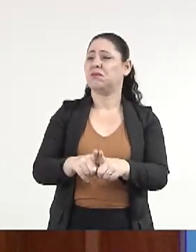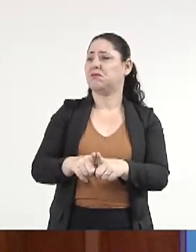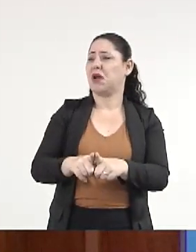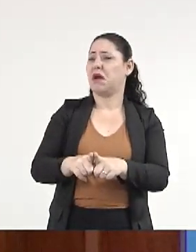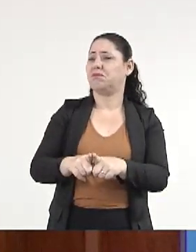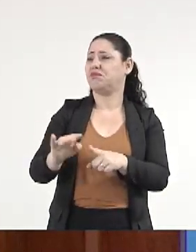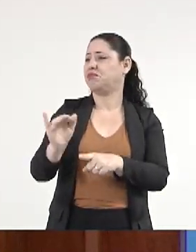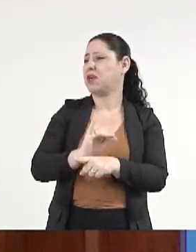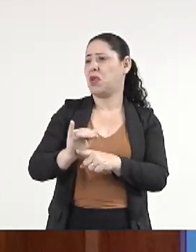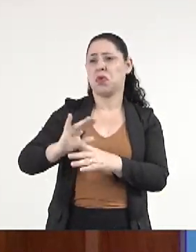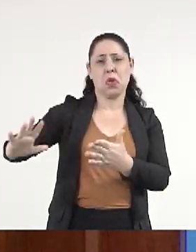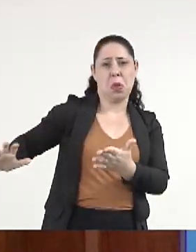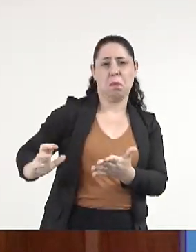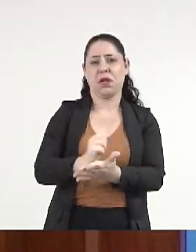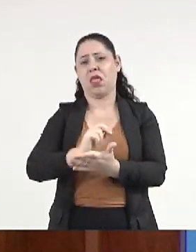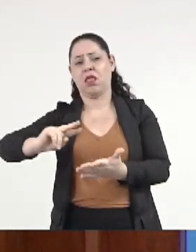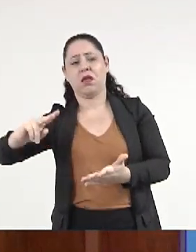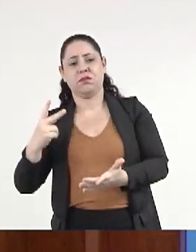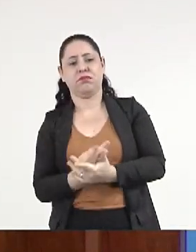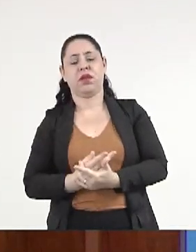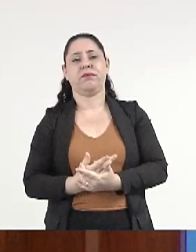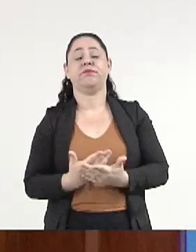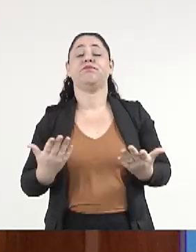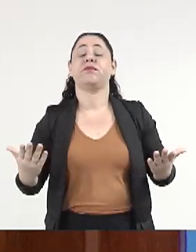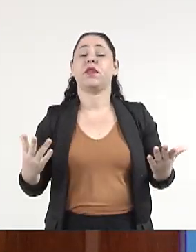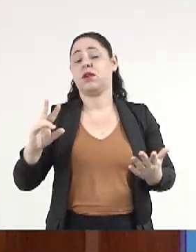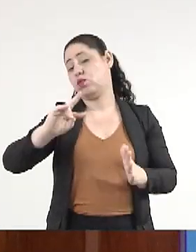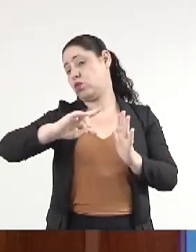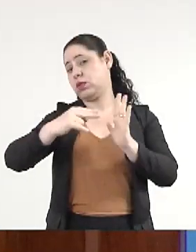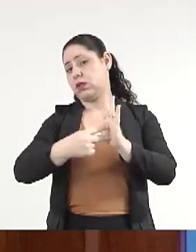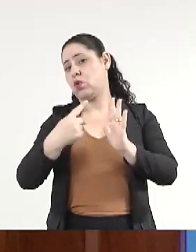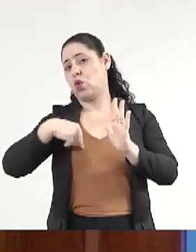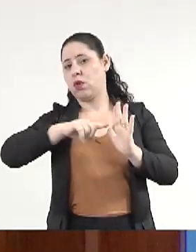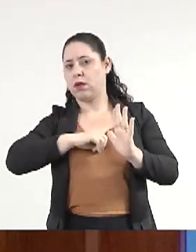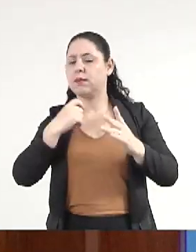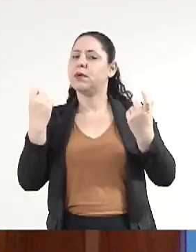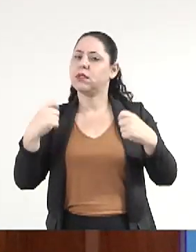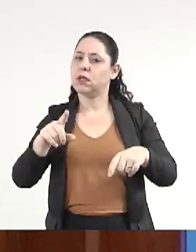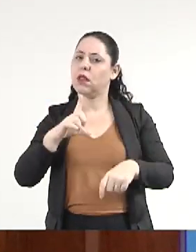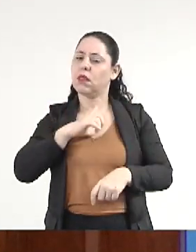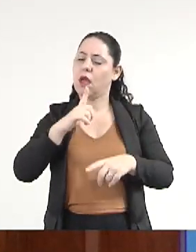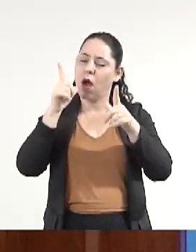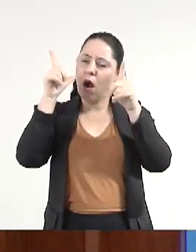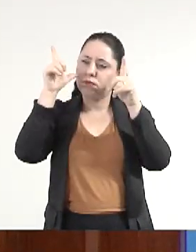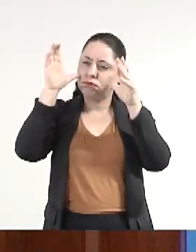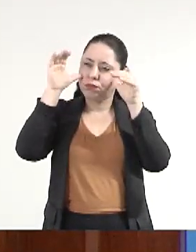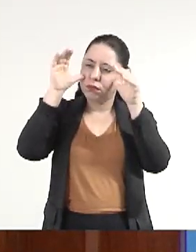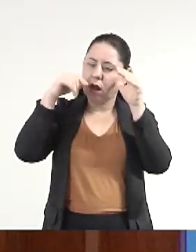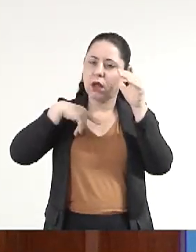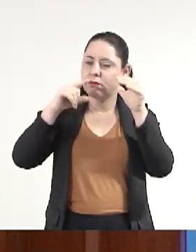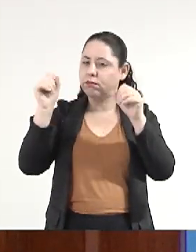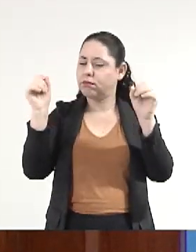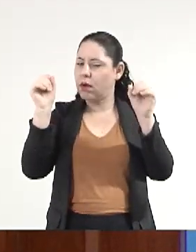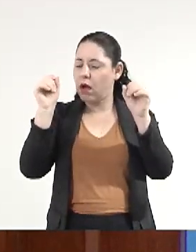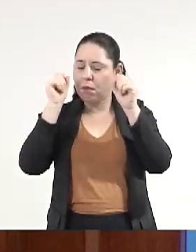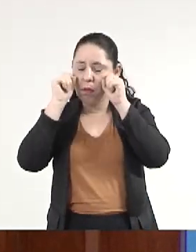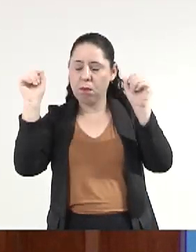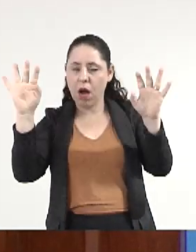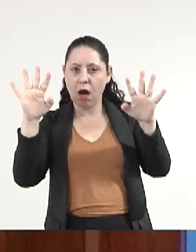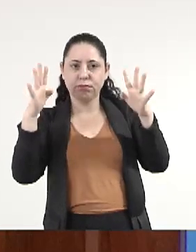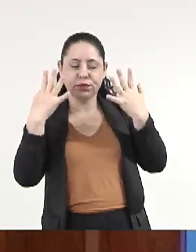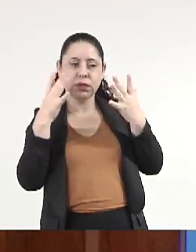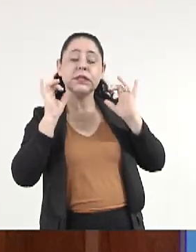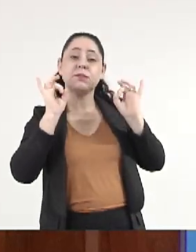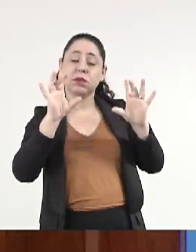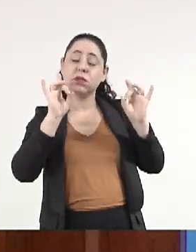ações golpistas. Mas isso não significa que nós não tenhamos que ter uma atenção especial e preocupante